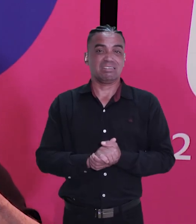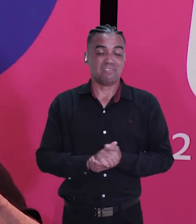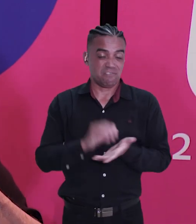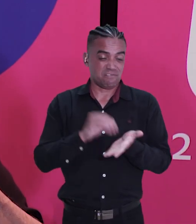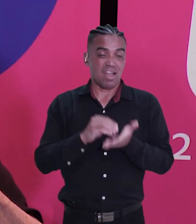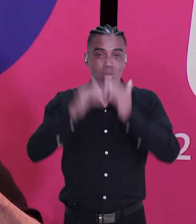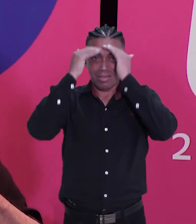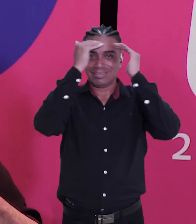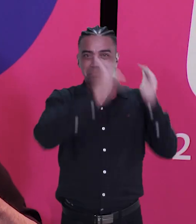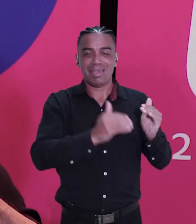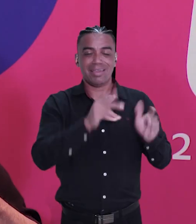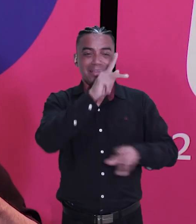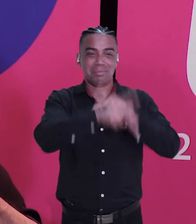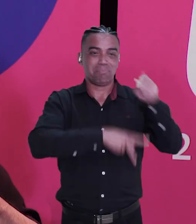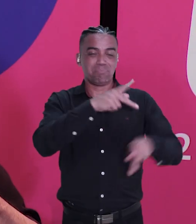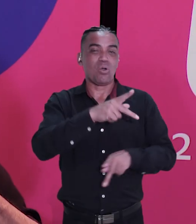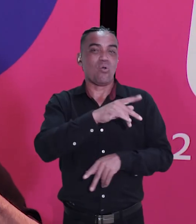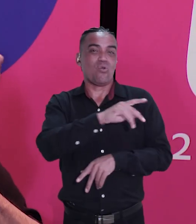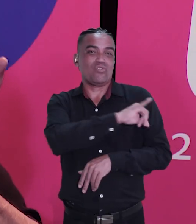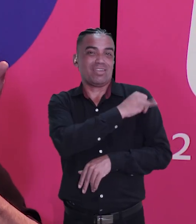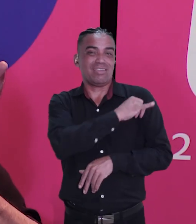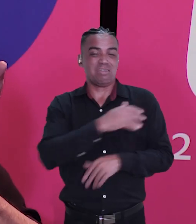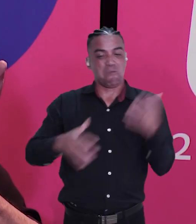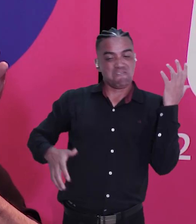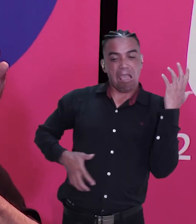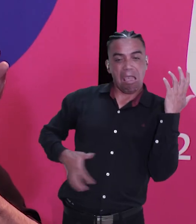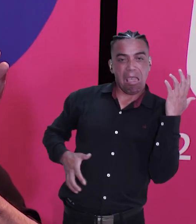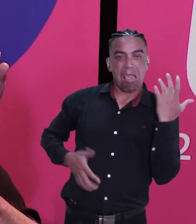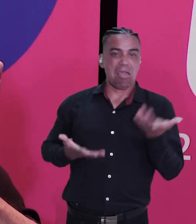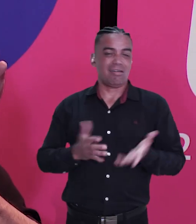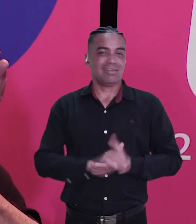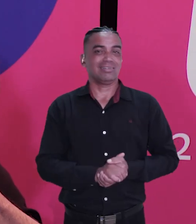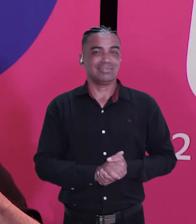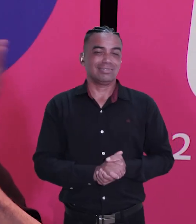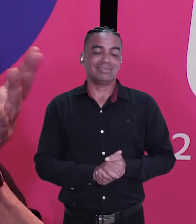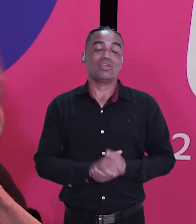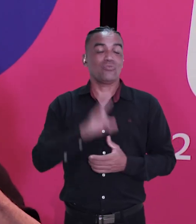O despeito com o carioca, entendeu? Vagabundo, né? Malandro, entendeu? Ou seja,